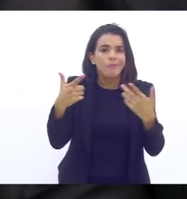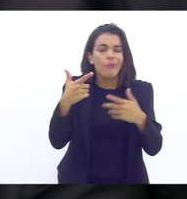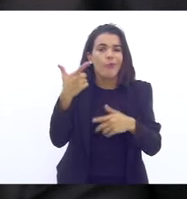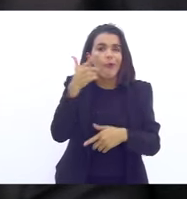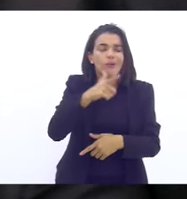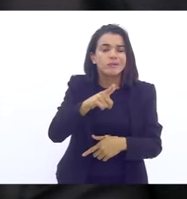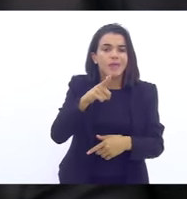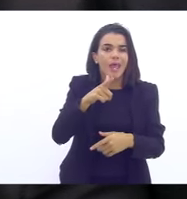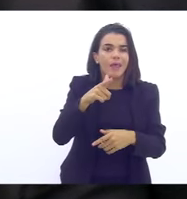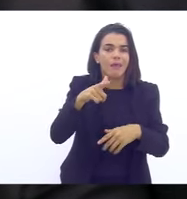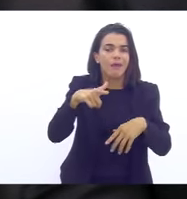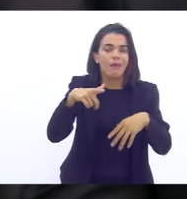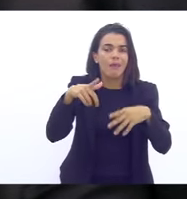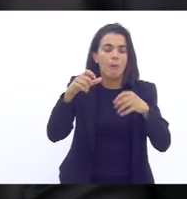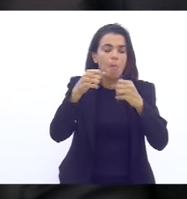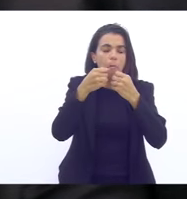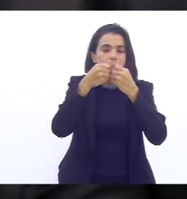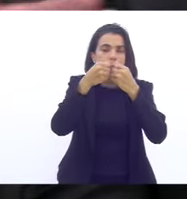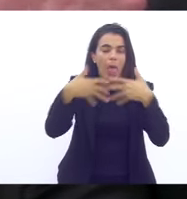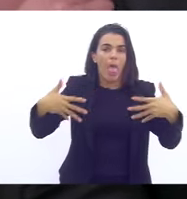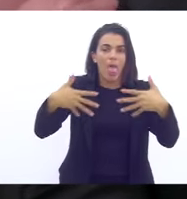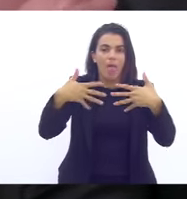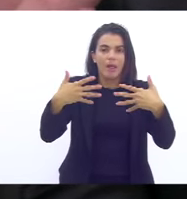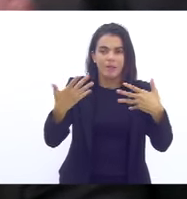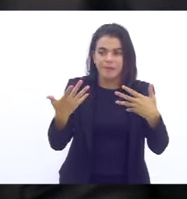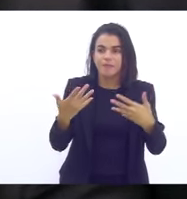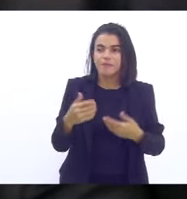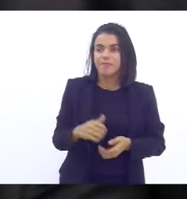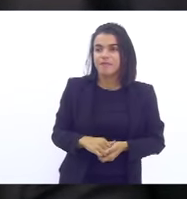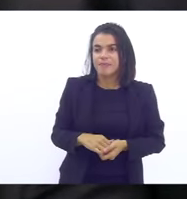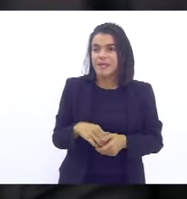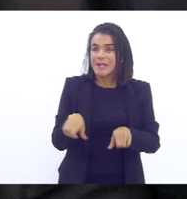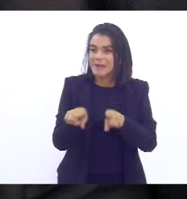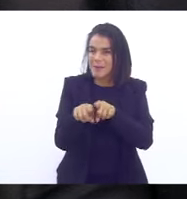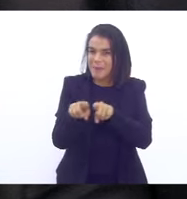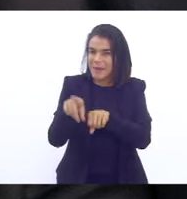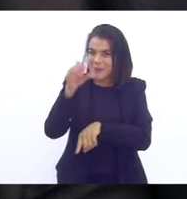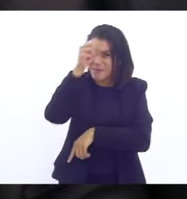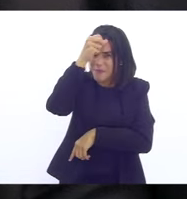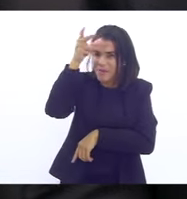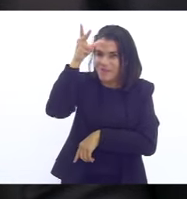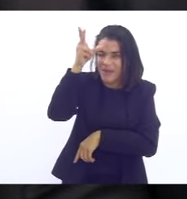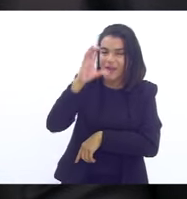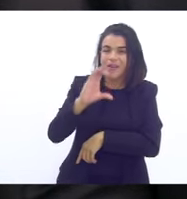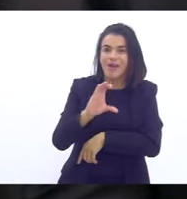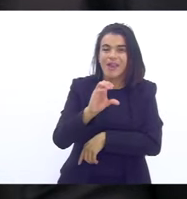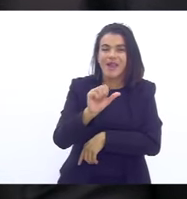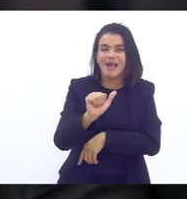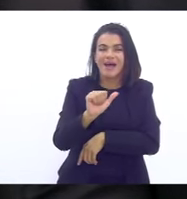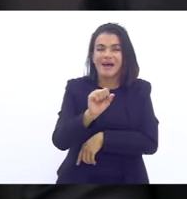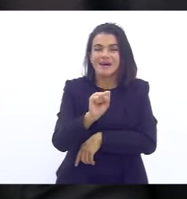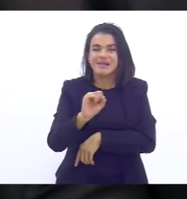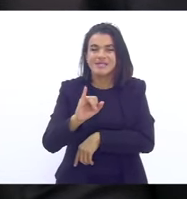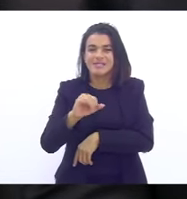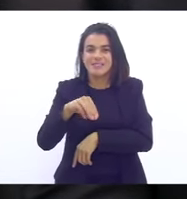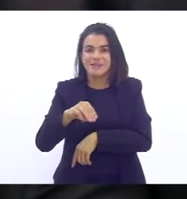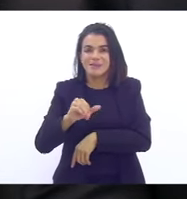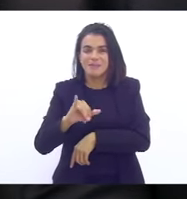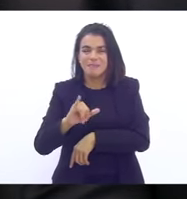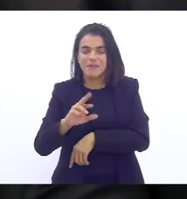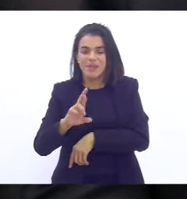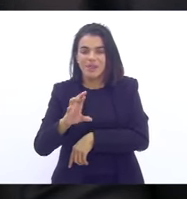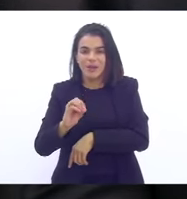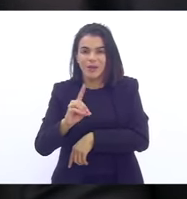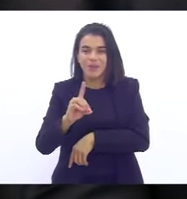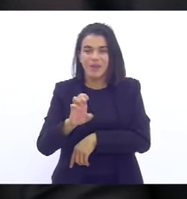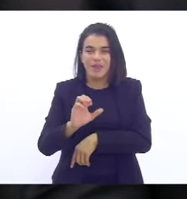carga elétrica. O senhor também, né, prefeito? Lá em Casimiro de Abreu, na mesma situação.